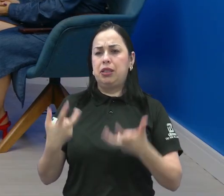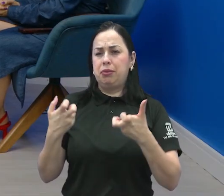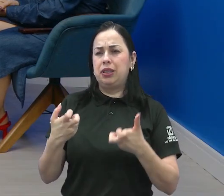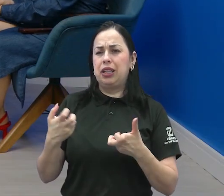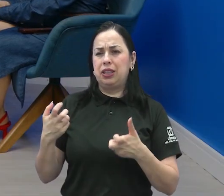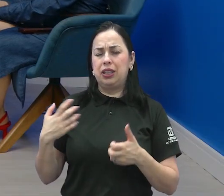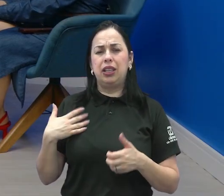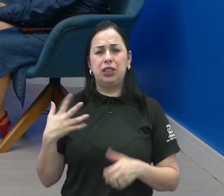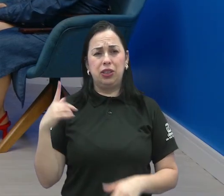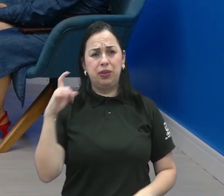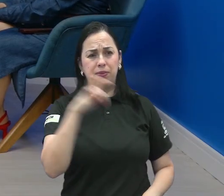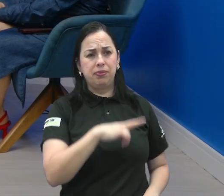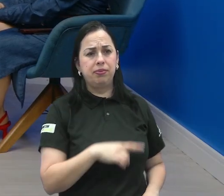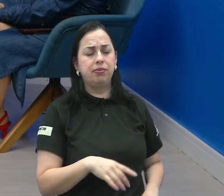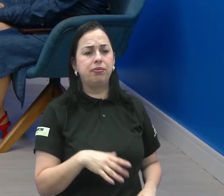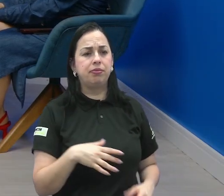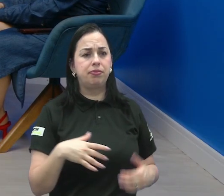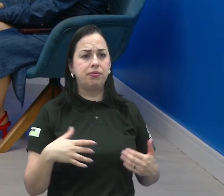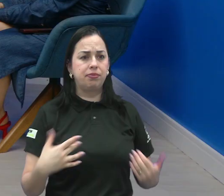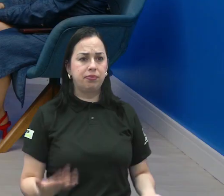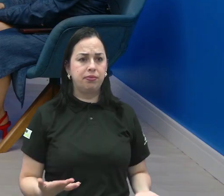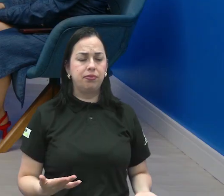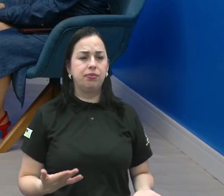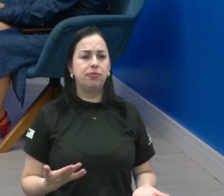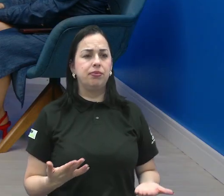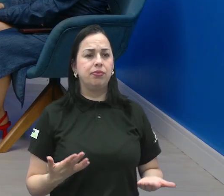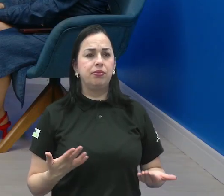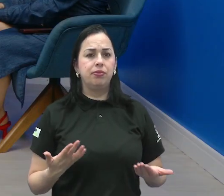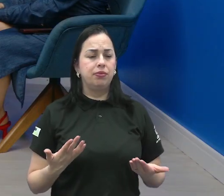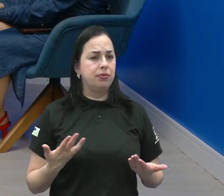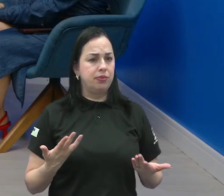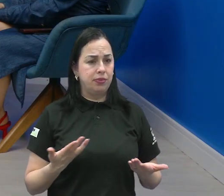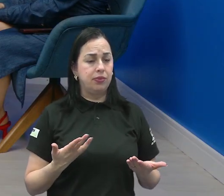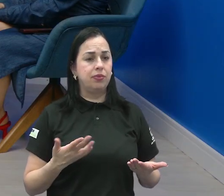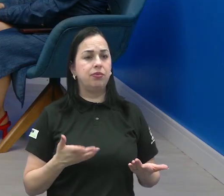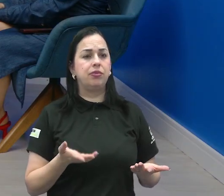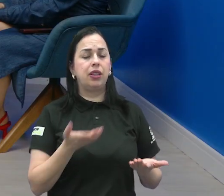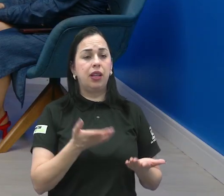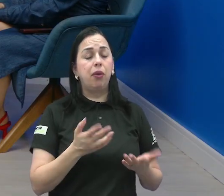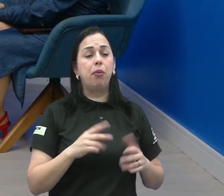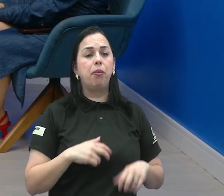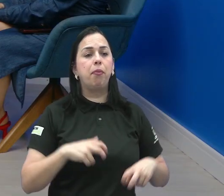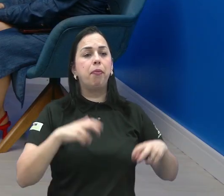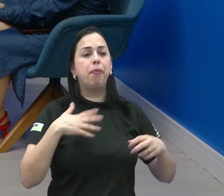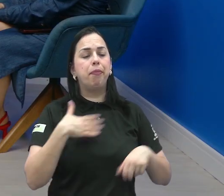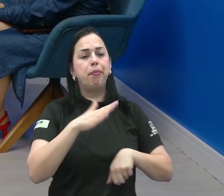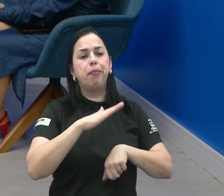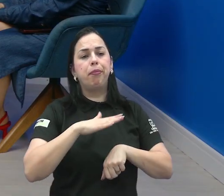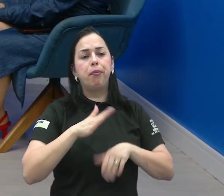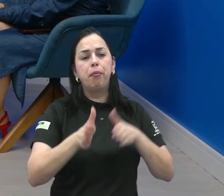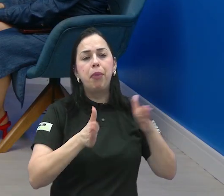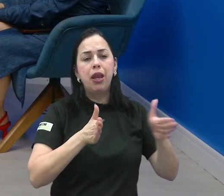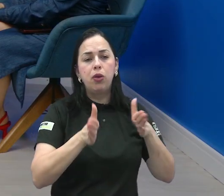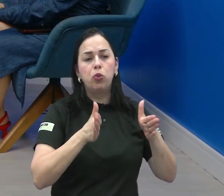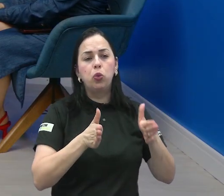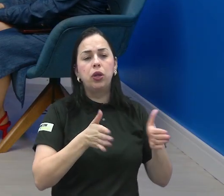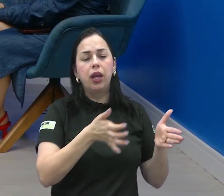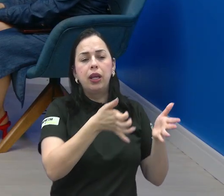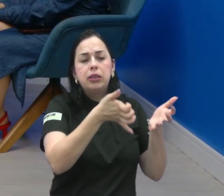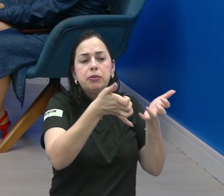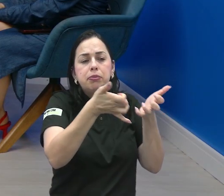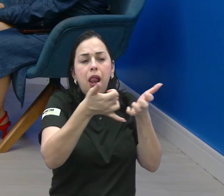essa dificuldade? Bom, ter um ambiente, né, um momento de escuta acolhedor é muito